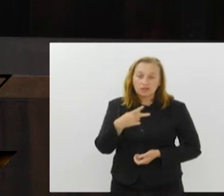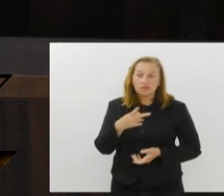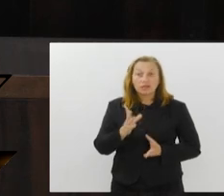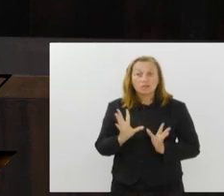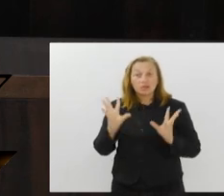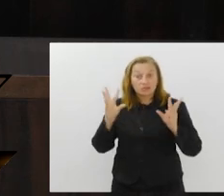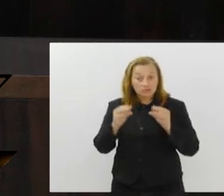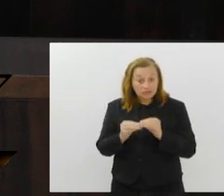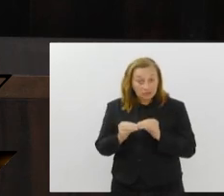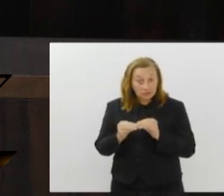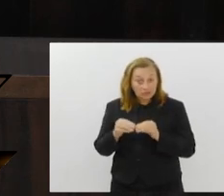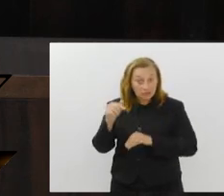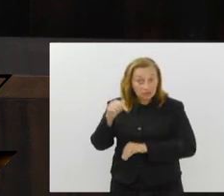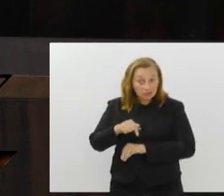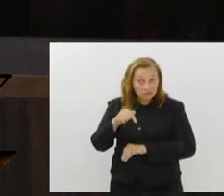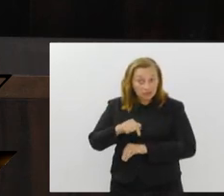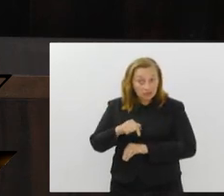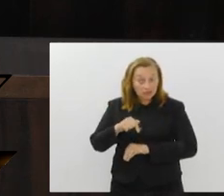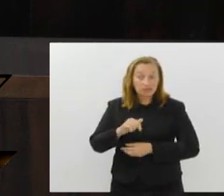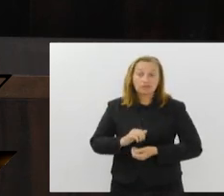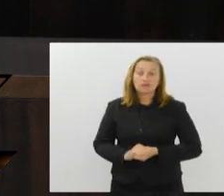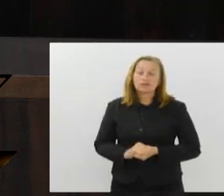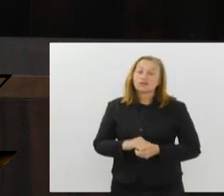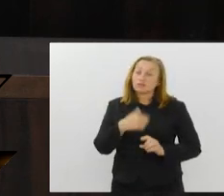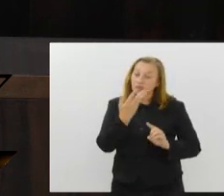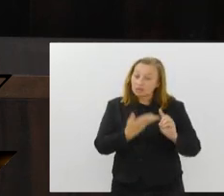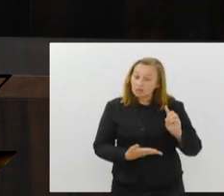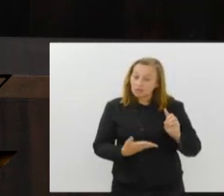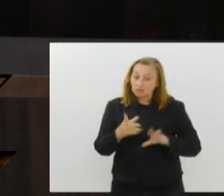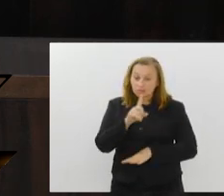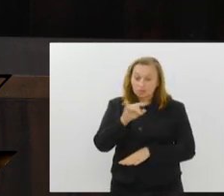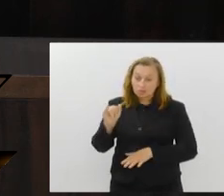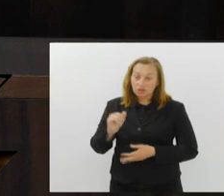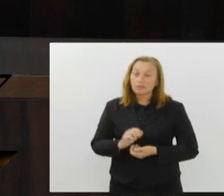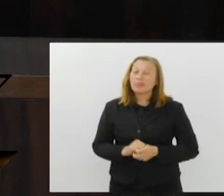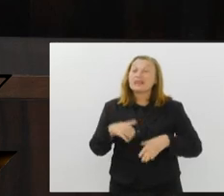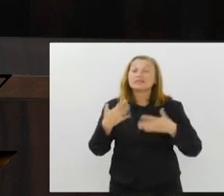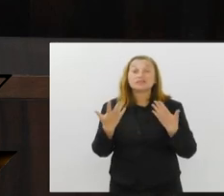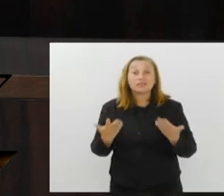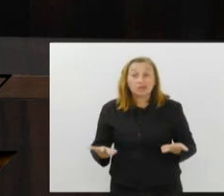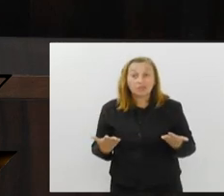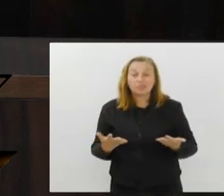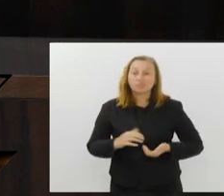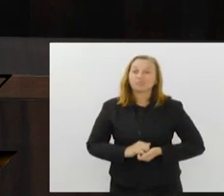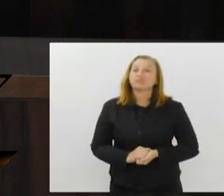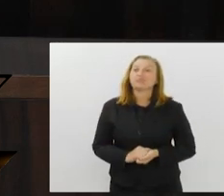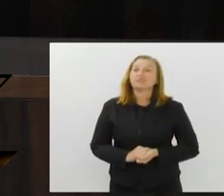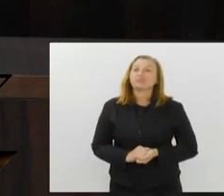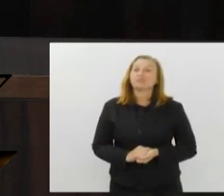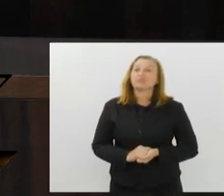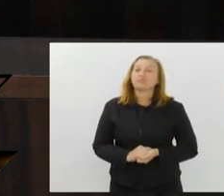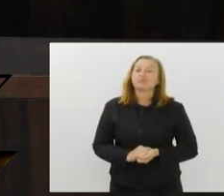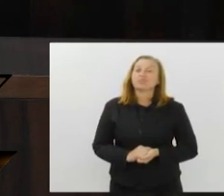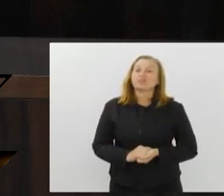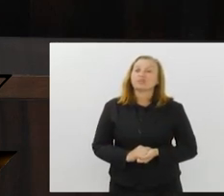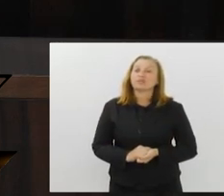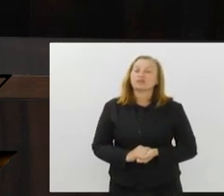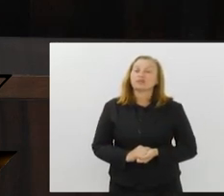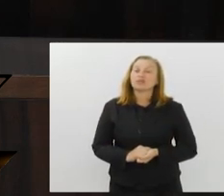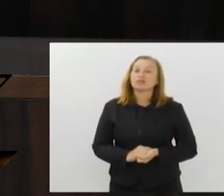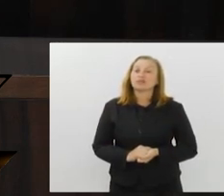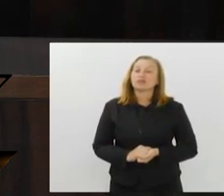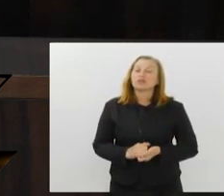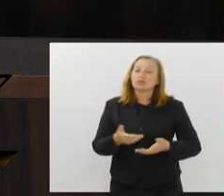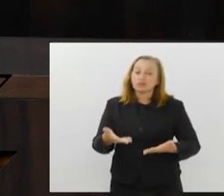nosso ato aqui do nosso homenageado então eu vou